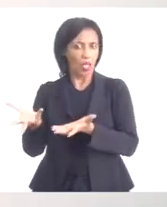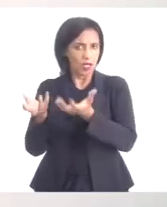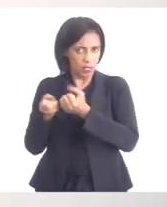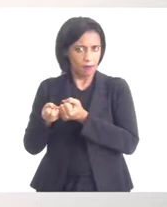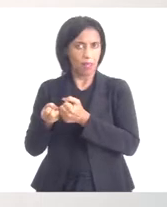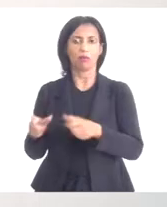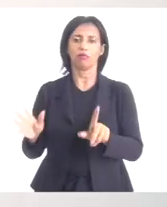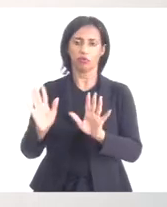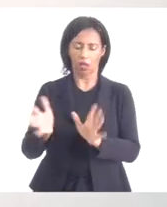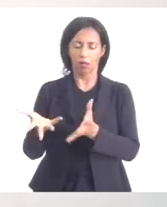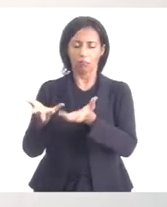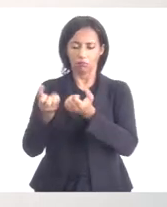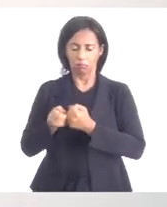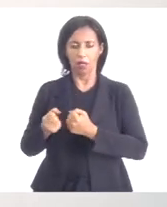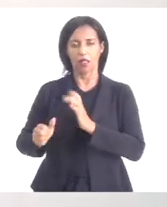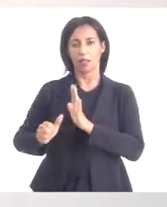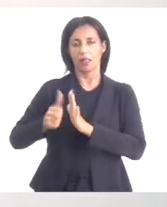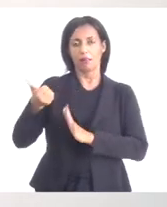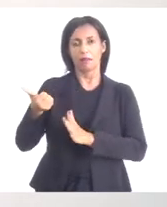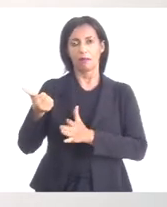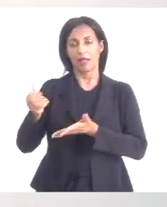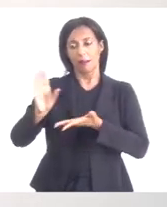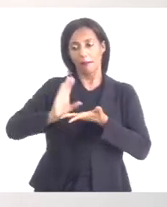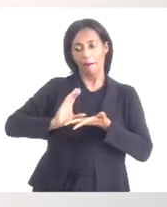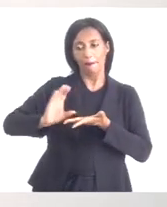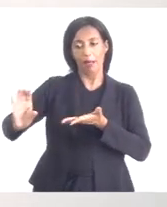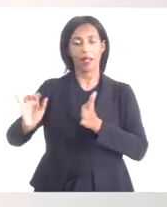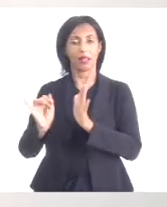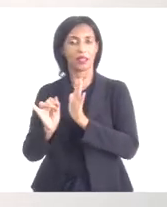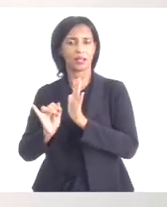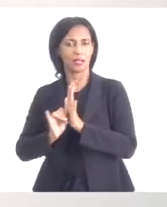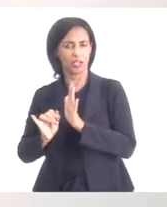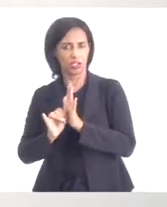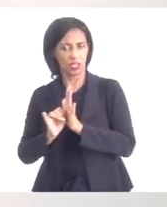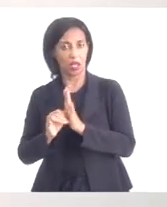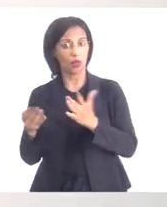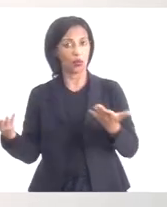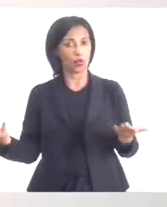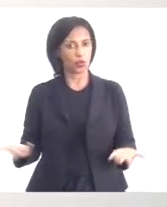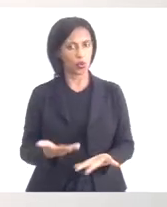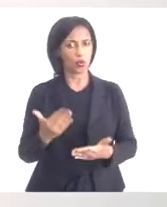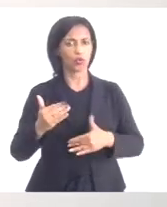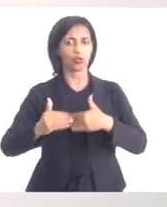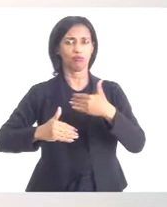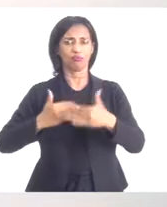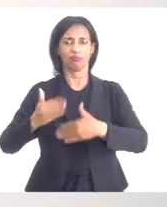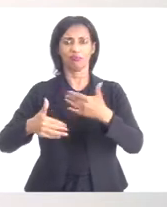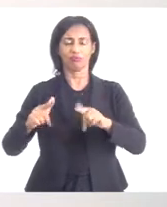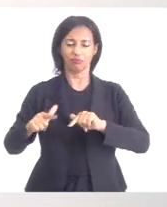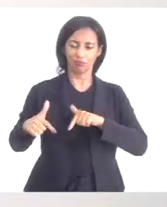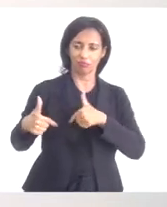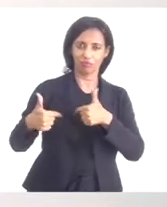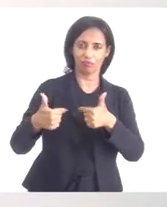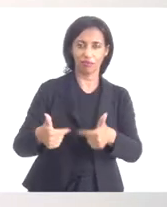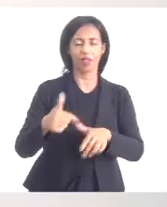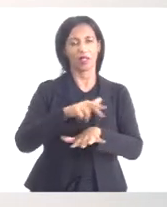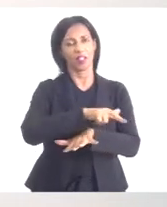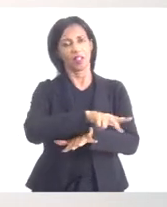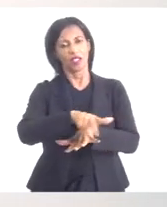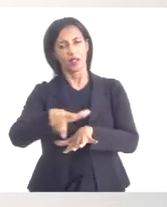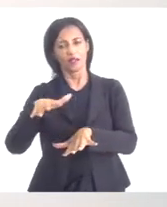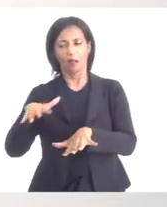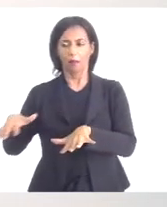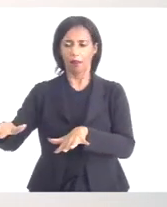receberam Inclusive essa primeira parcela desse edital e hoje desenvolvem ações em diferentes